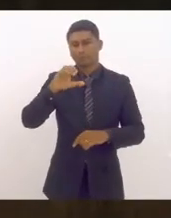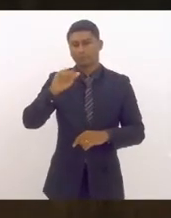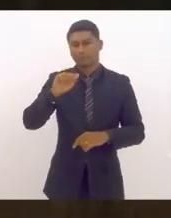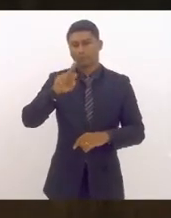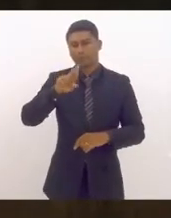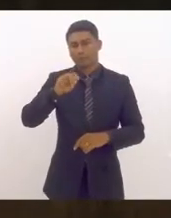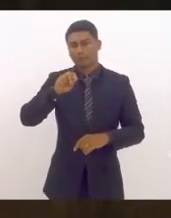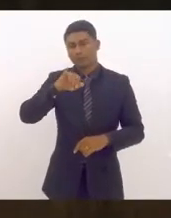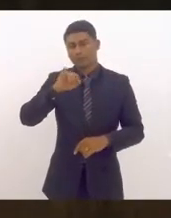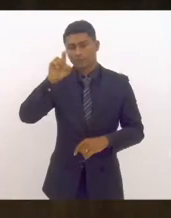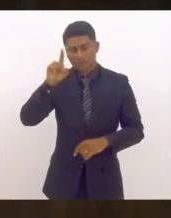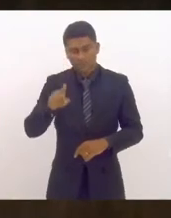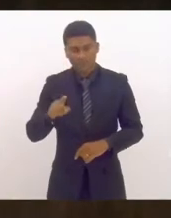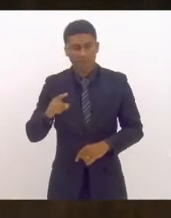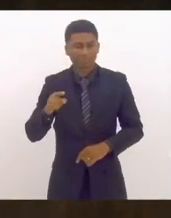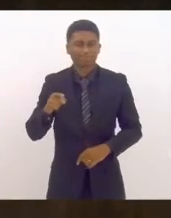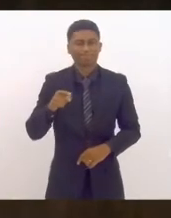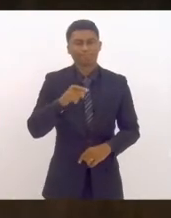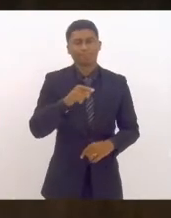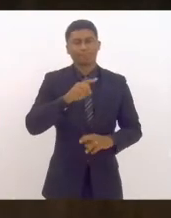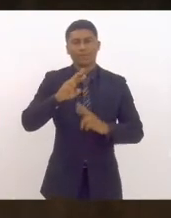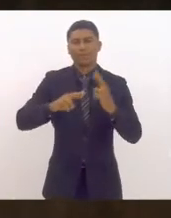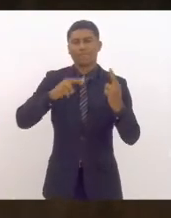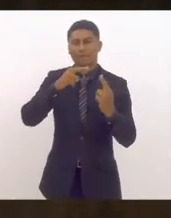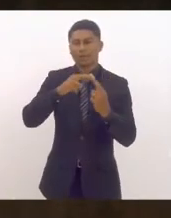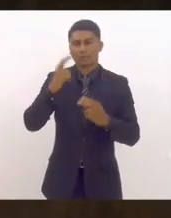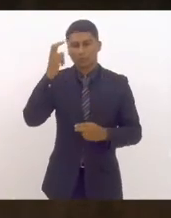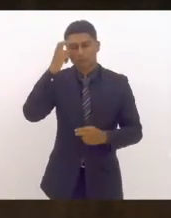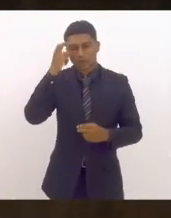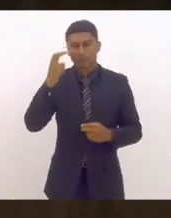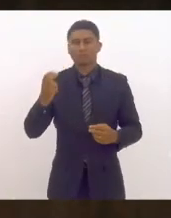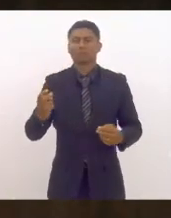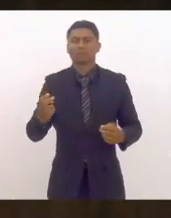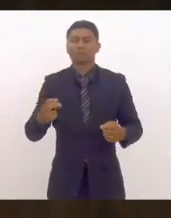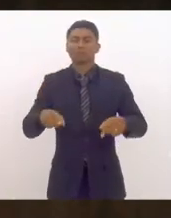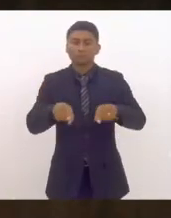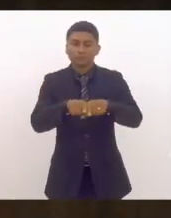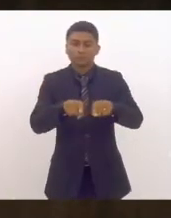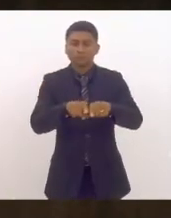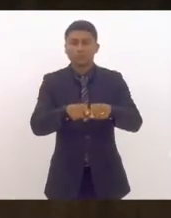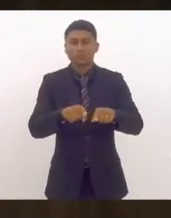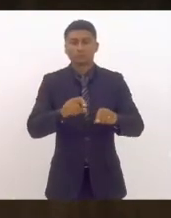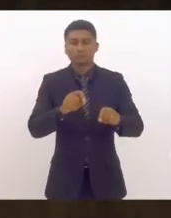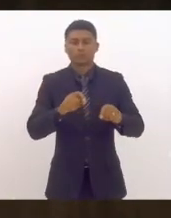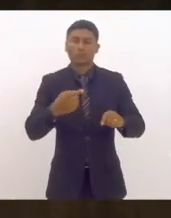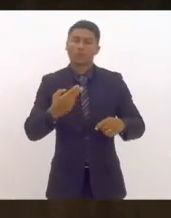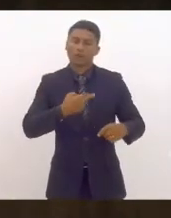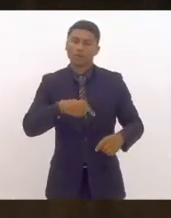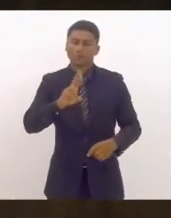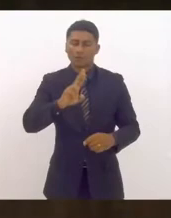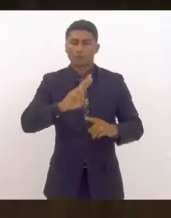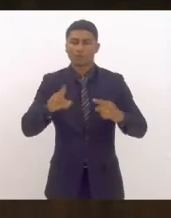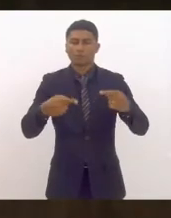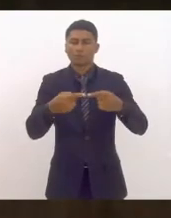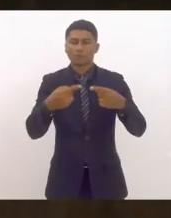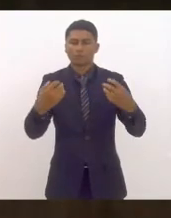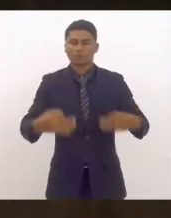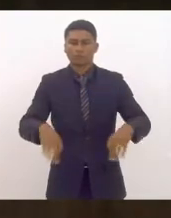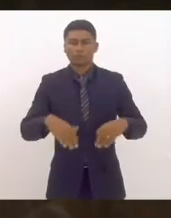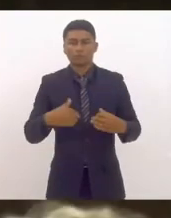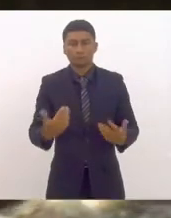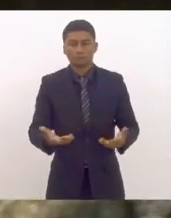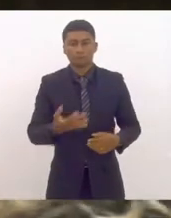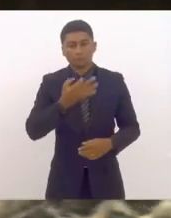uma comida de referência cultural e gastronômica, mas também espiritual e religiosa. Então, no